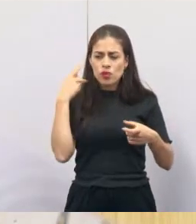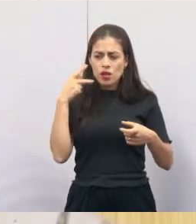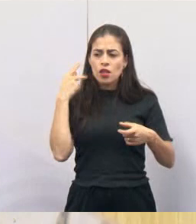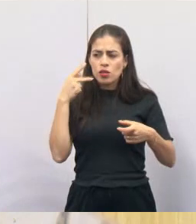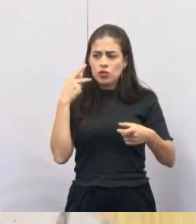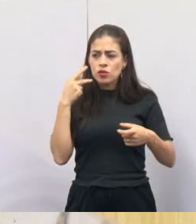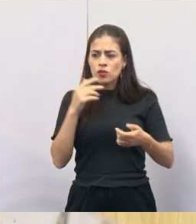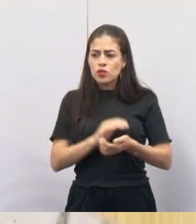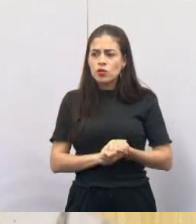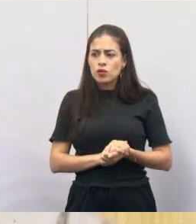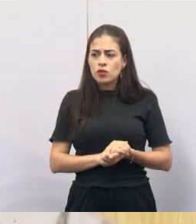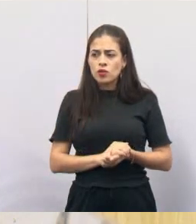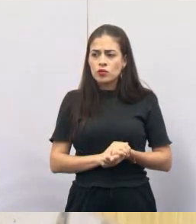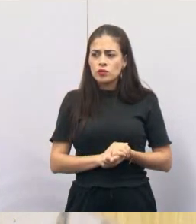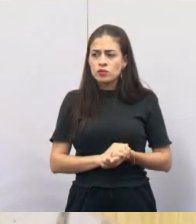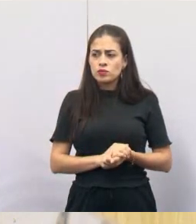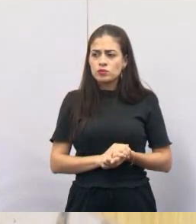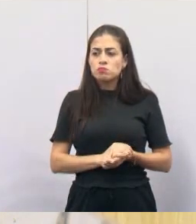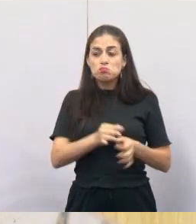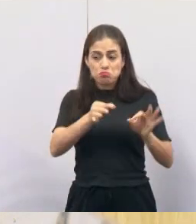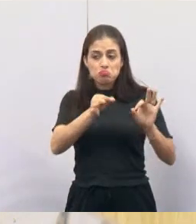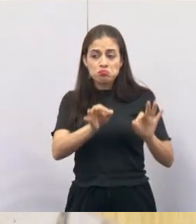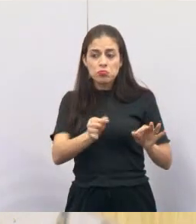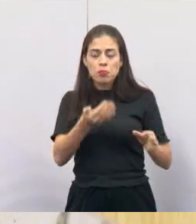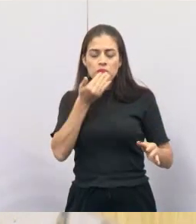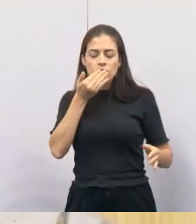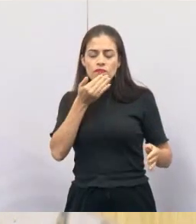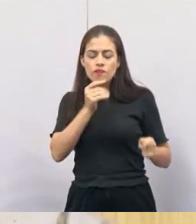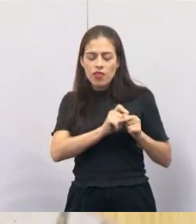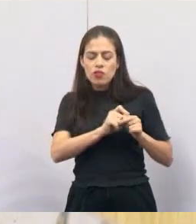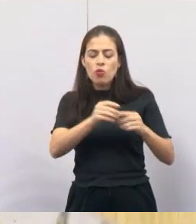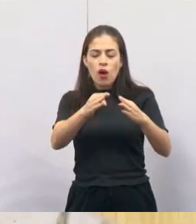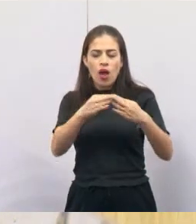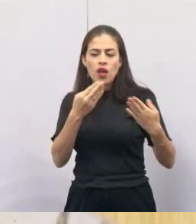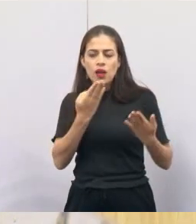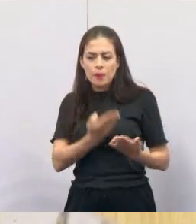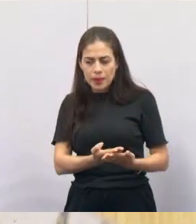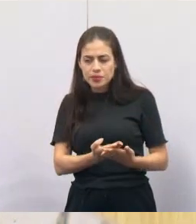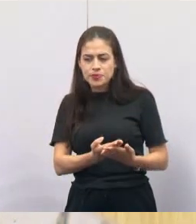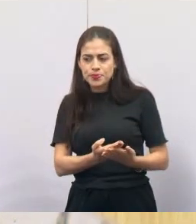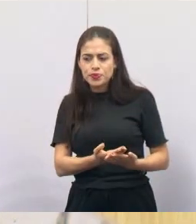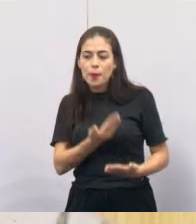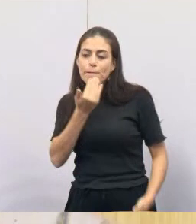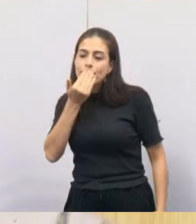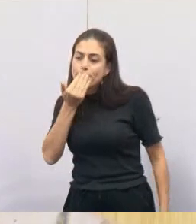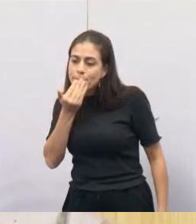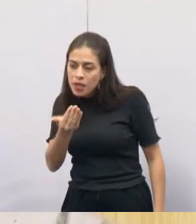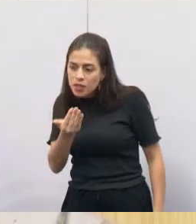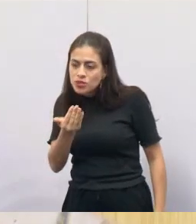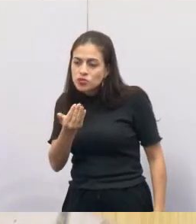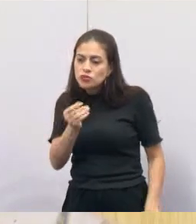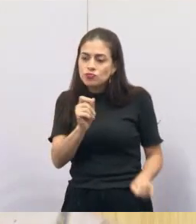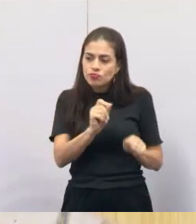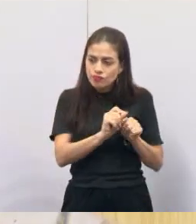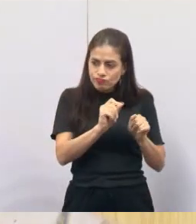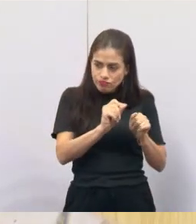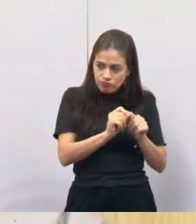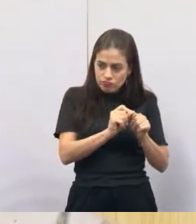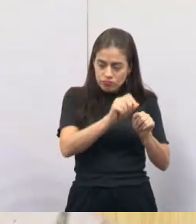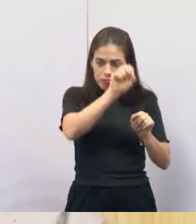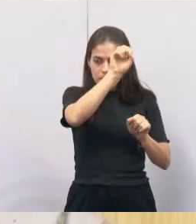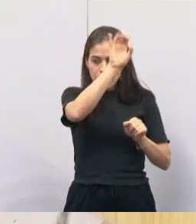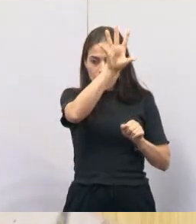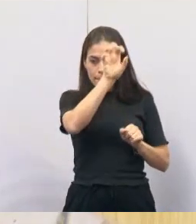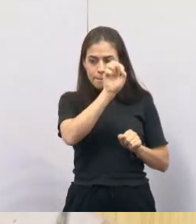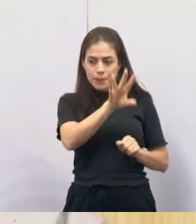vereador, né, acertadamente fez aí o requerimento, eu pedi que fosse colocado